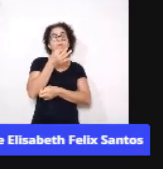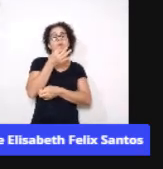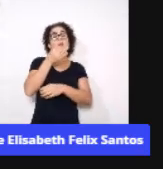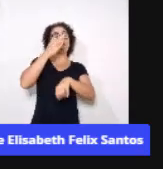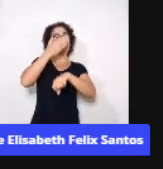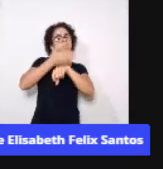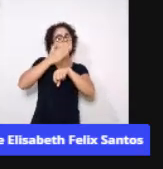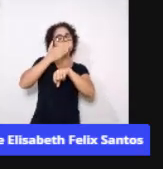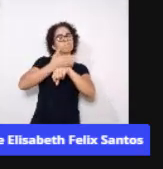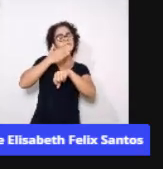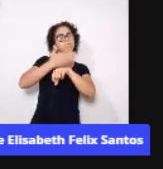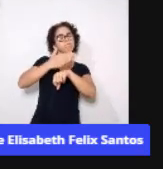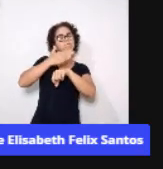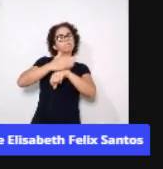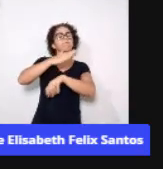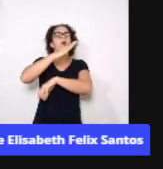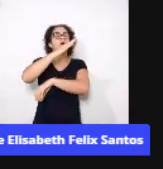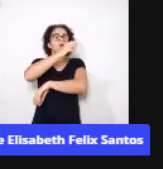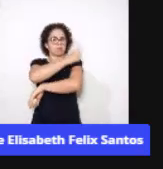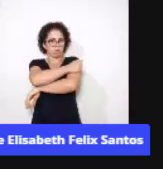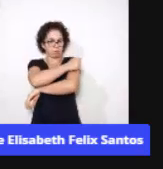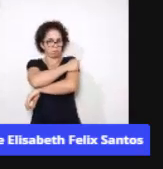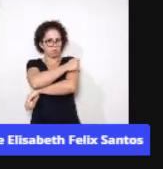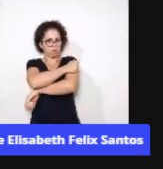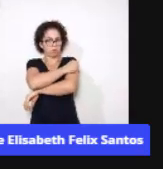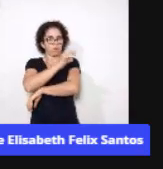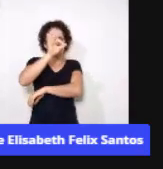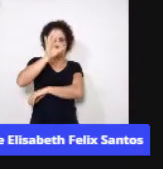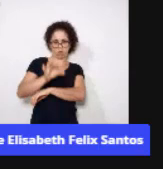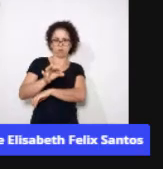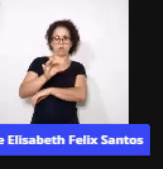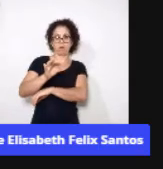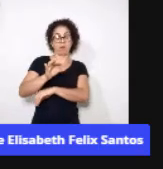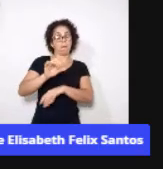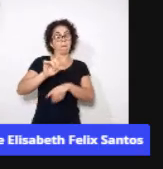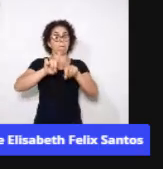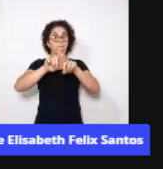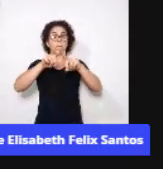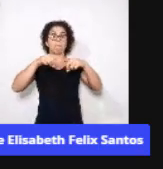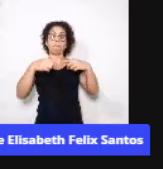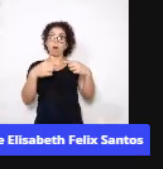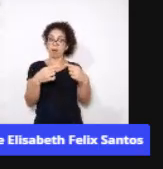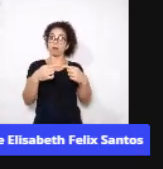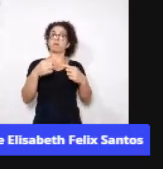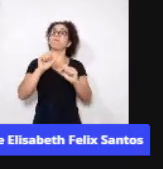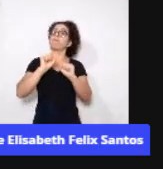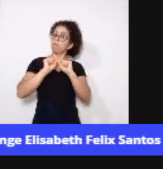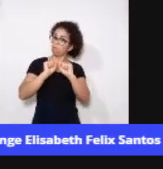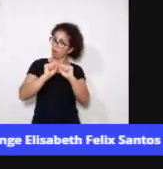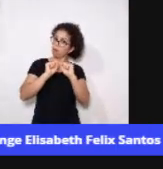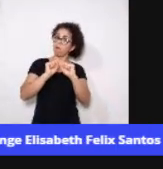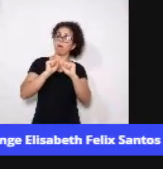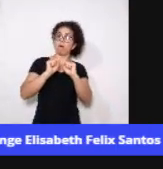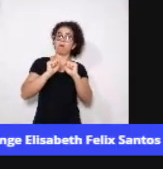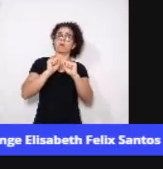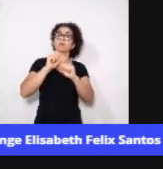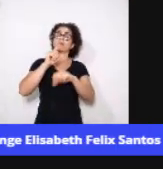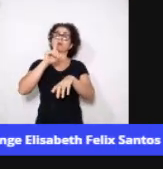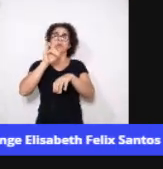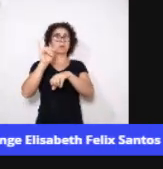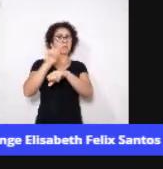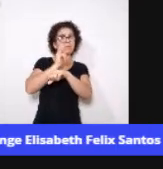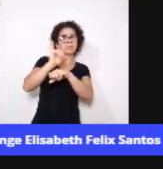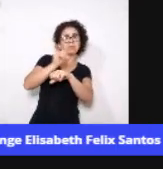os nossos alunos, correto? Mas nada impede que você possa criar outras maneiras de trabalhar com o seu